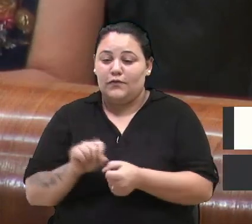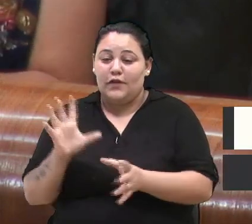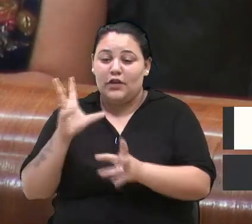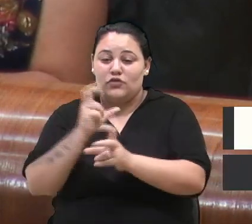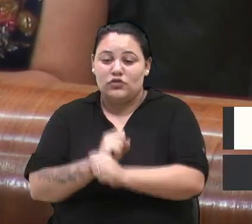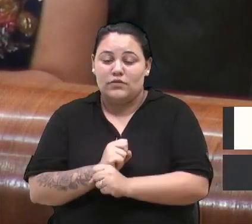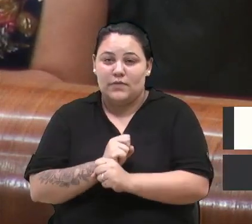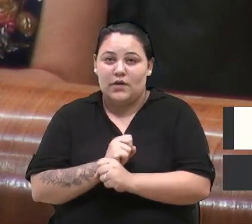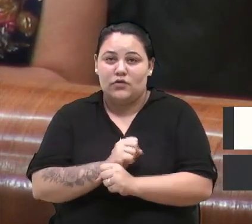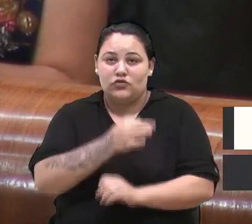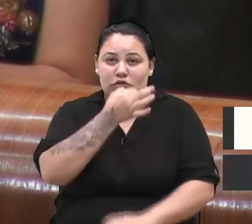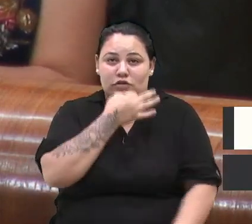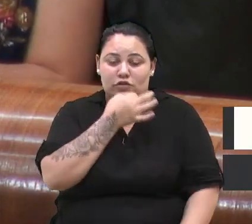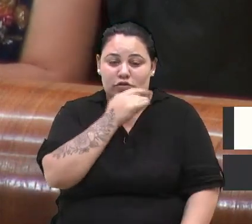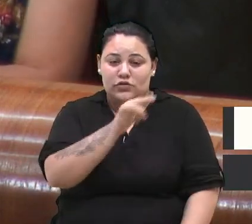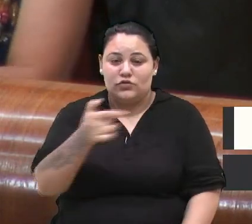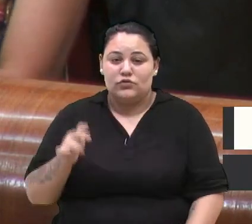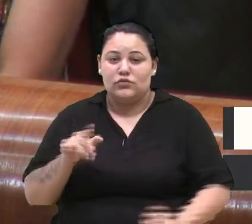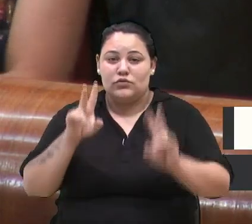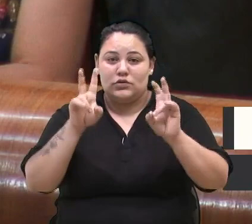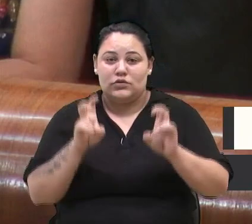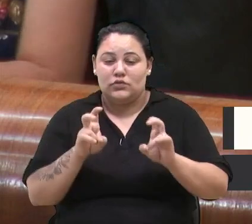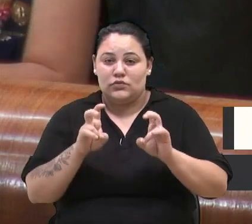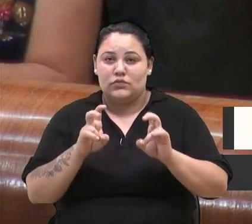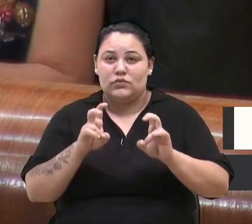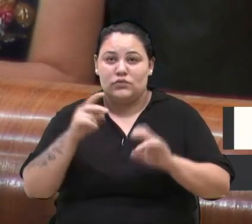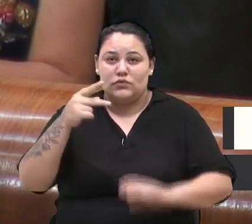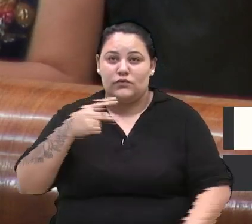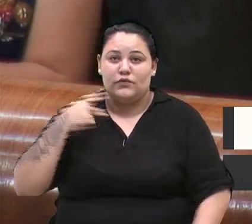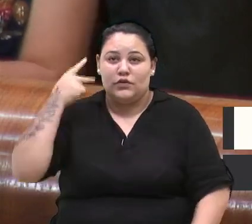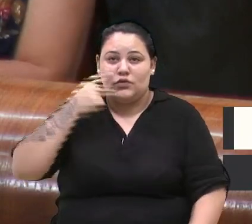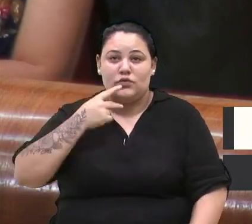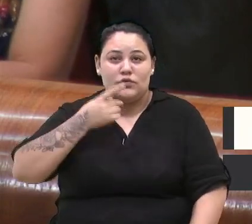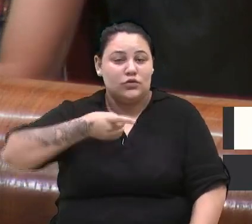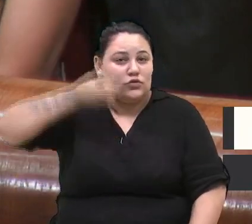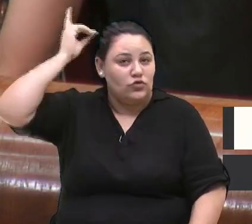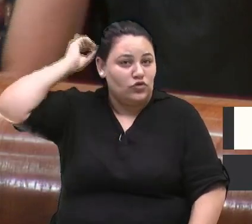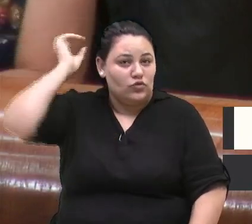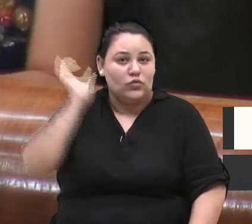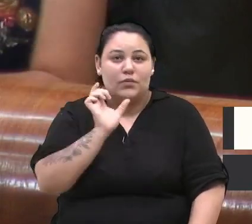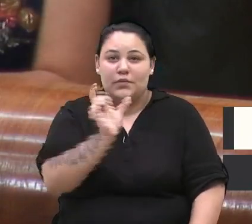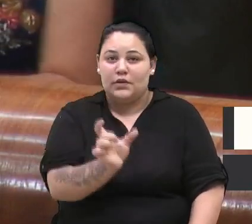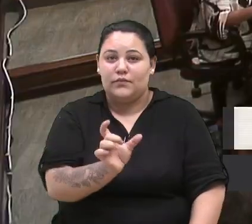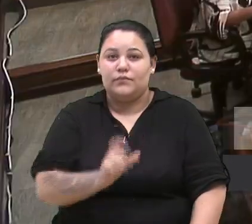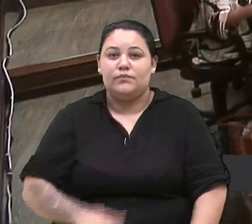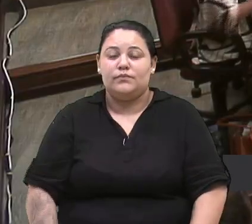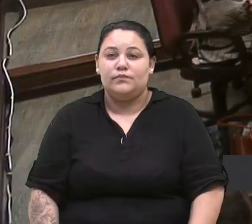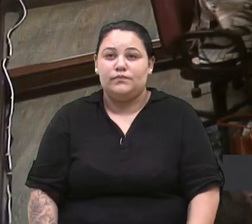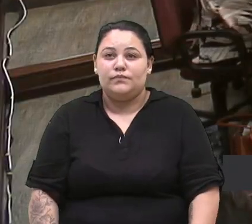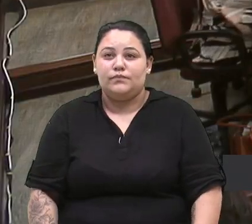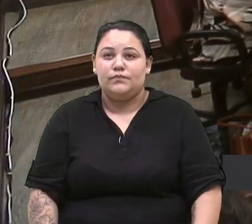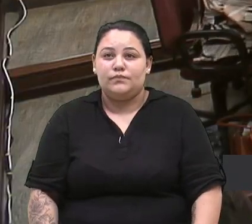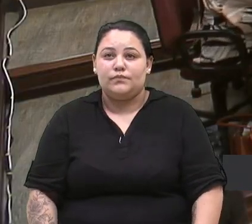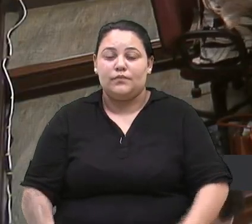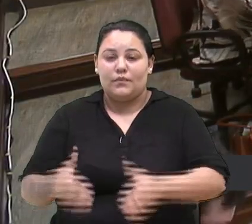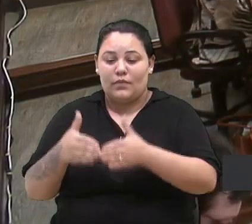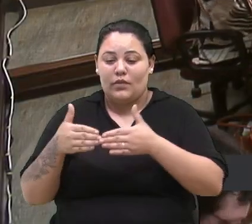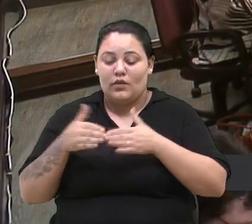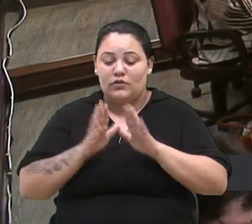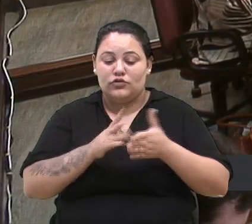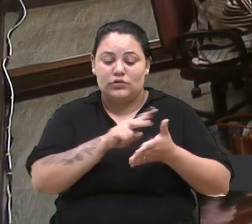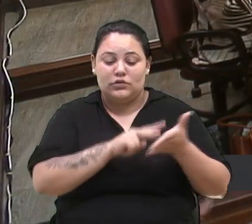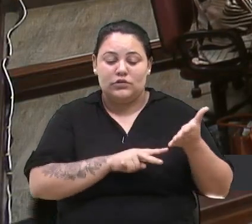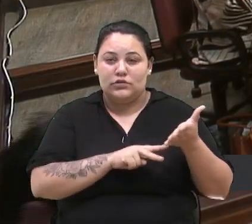do Sul e da outras providências, o vereador o Lucas Dil, com a palavra. Senhor presidente, peço dispensa por já ter lido na sessão